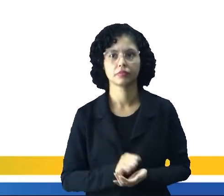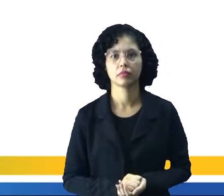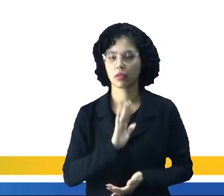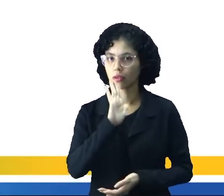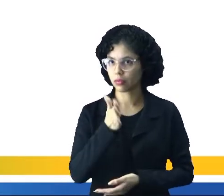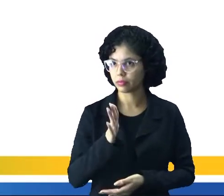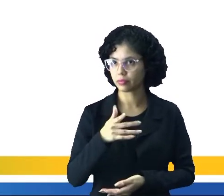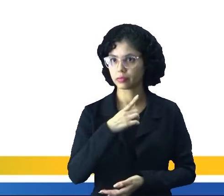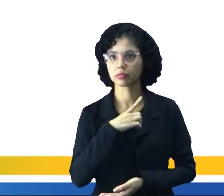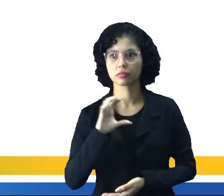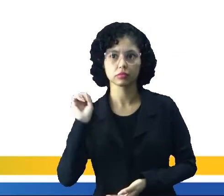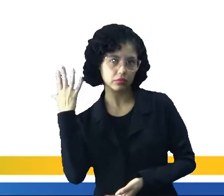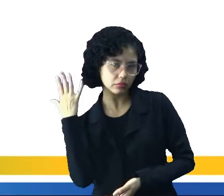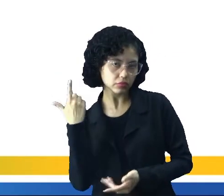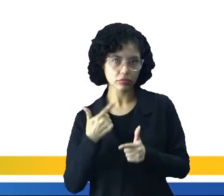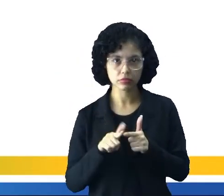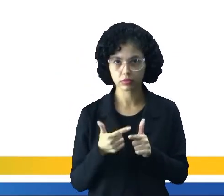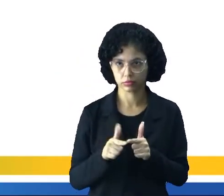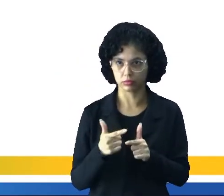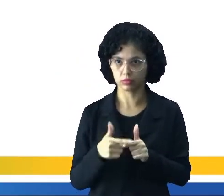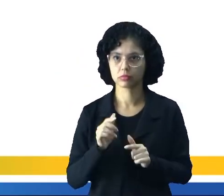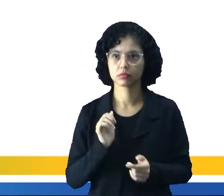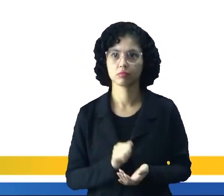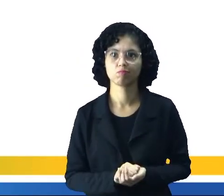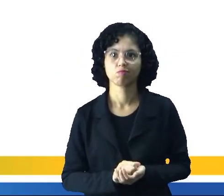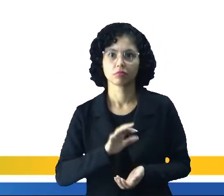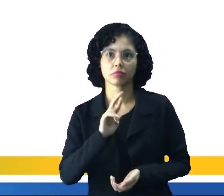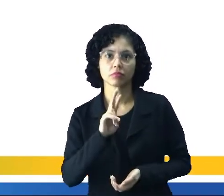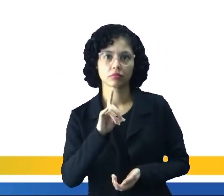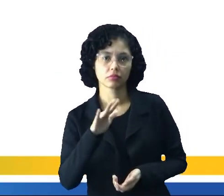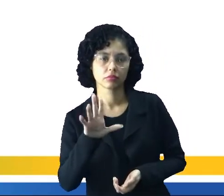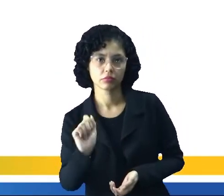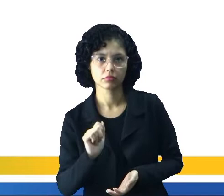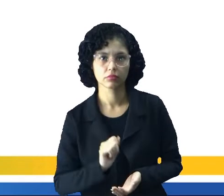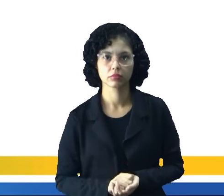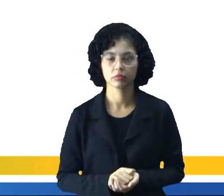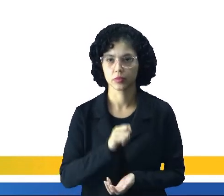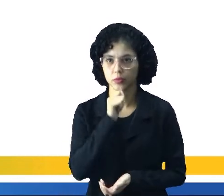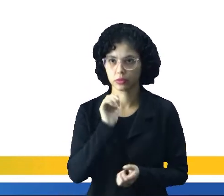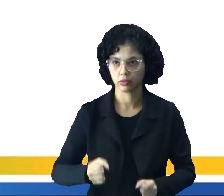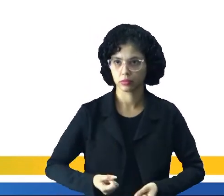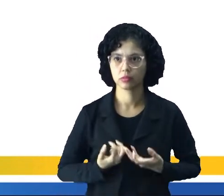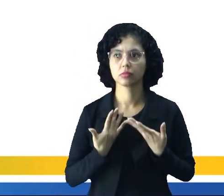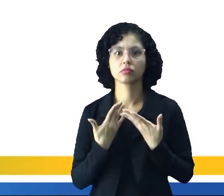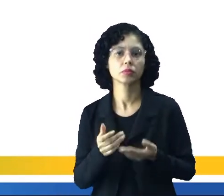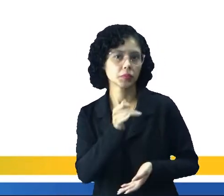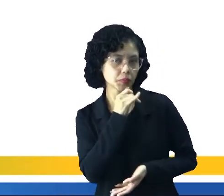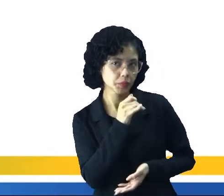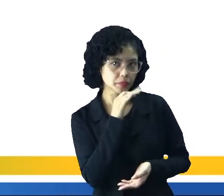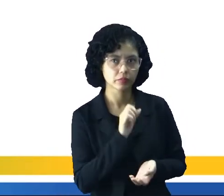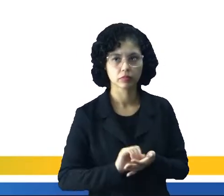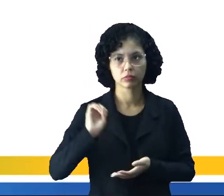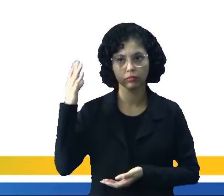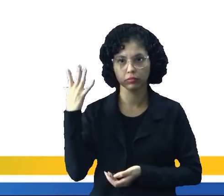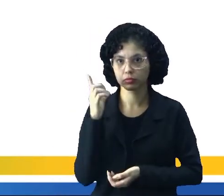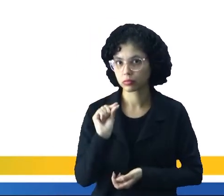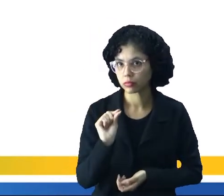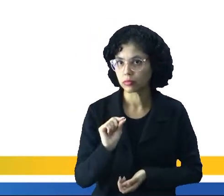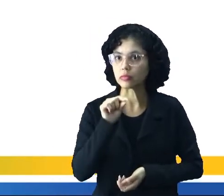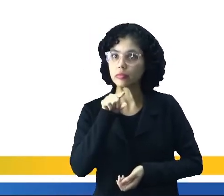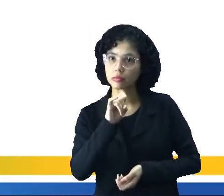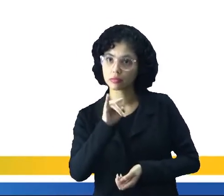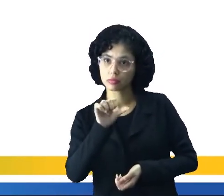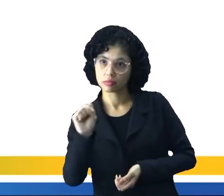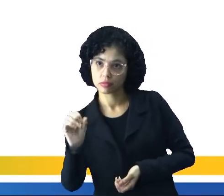Isso aí já ocasiona ali um problema de articulação. Tal fenômeno se manifesta, por exemplo, nas ocorrências de